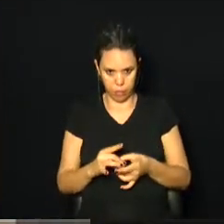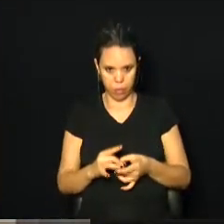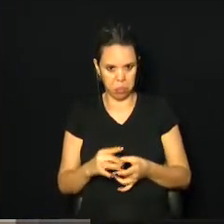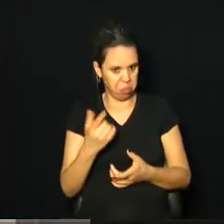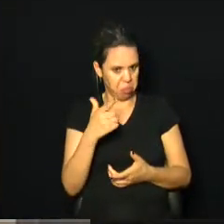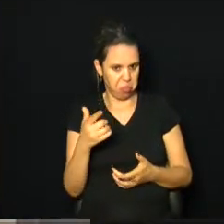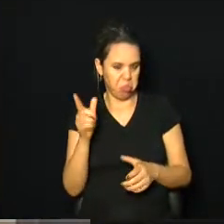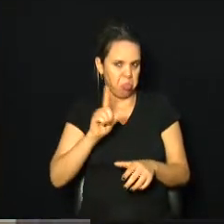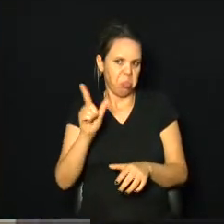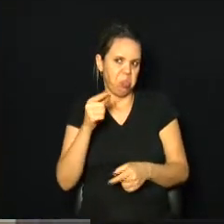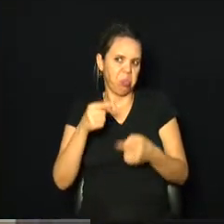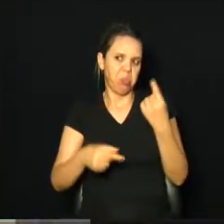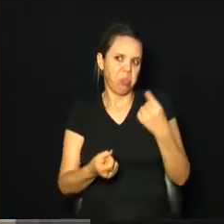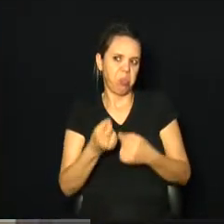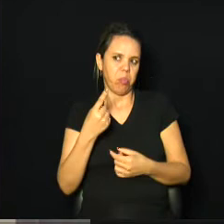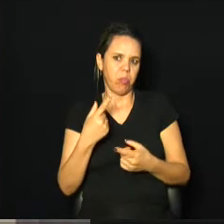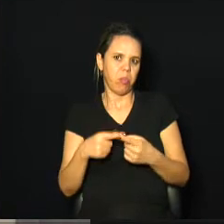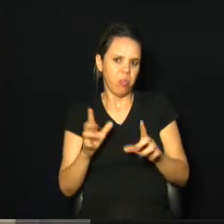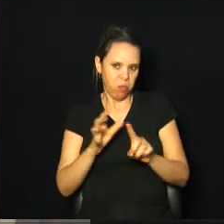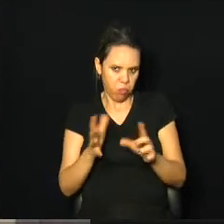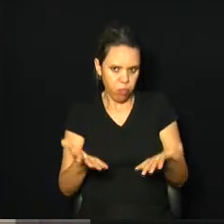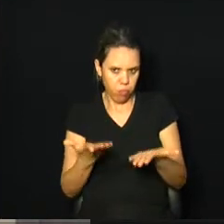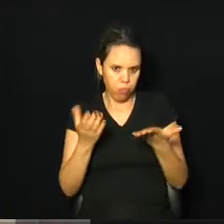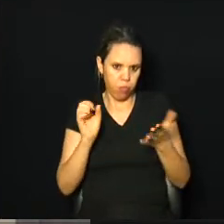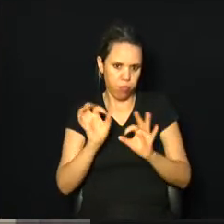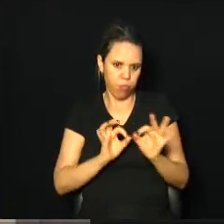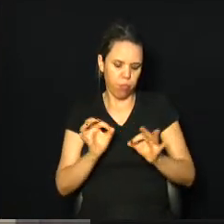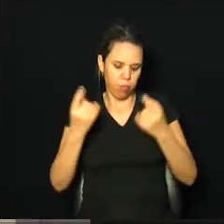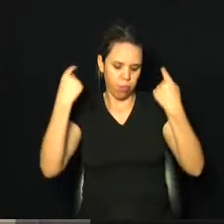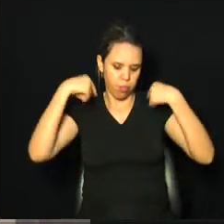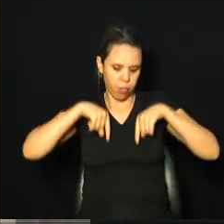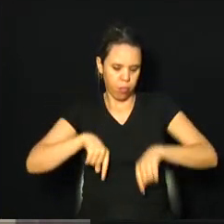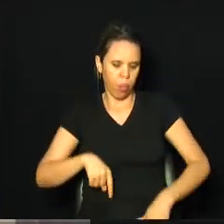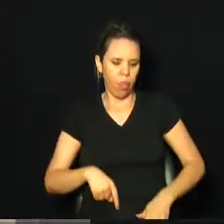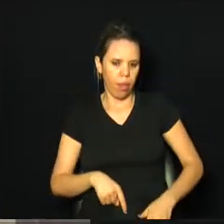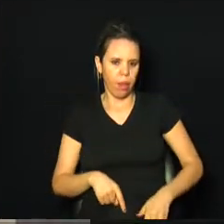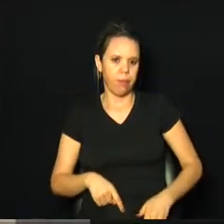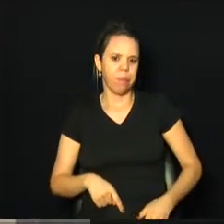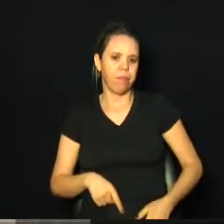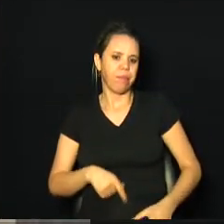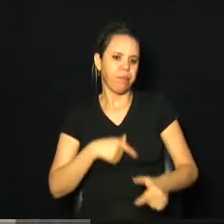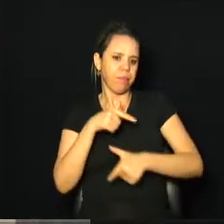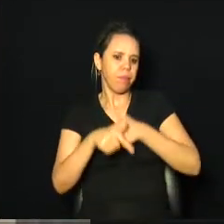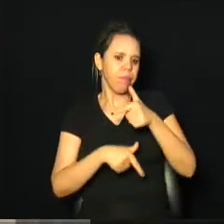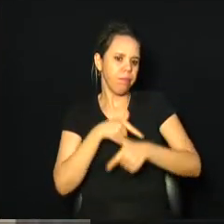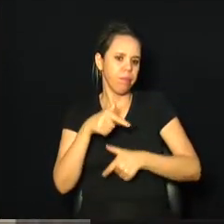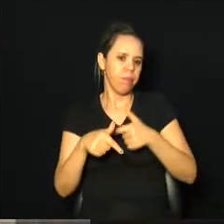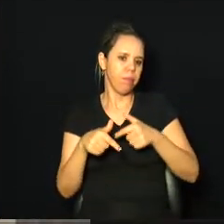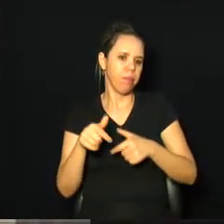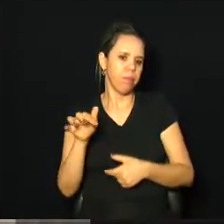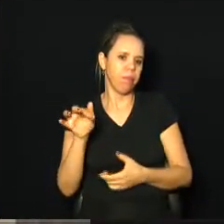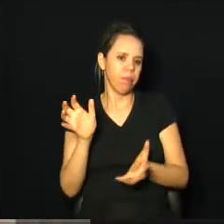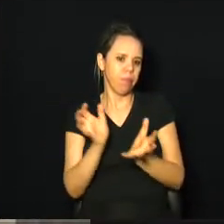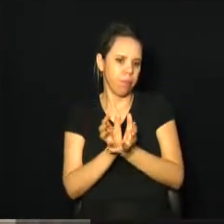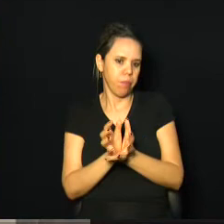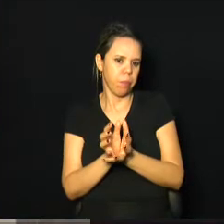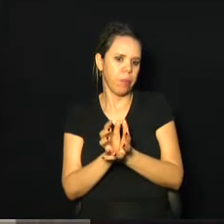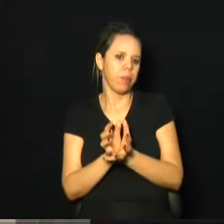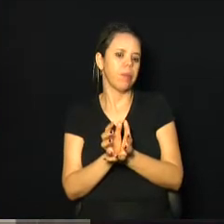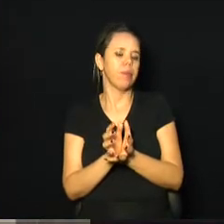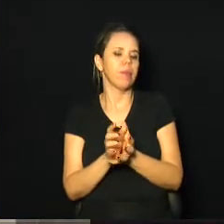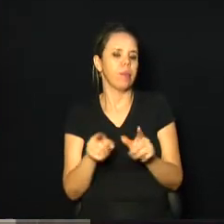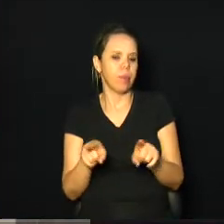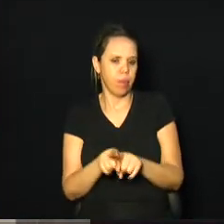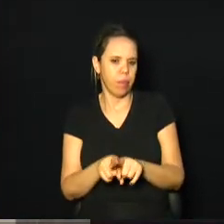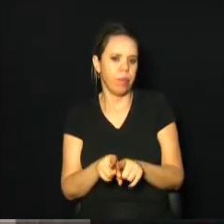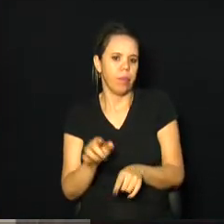muita lógica, mas assim, tudo influencia, o preparo físico, o trabalho, a própria confederação se dá as qualidades,